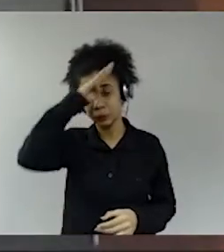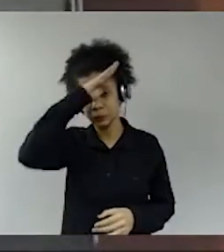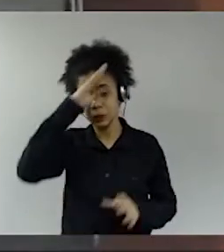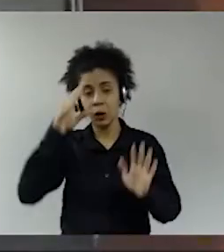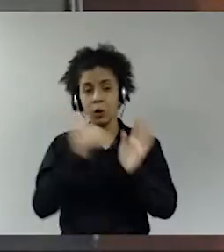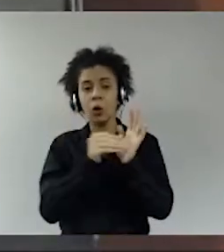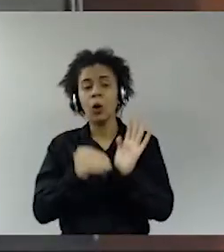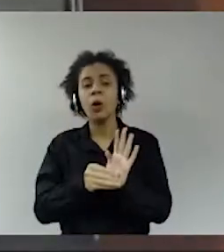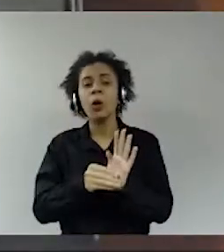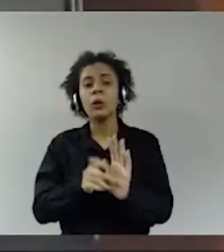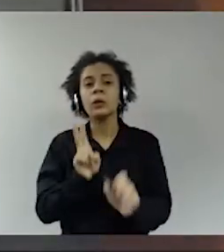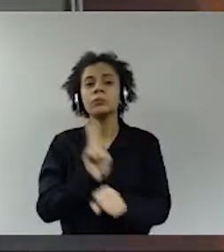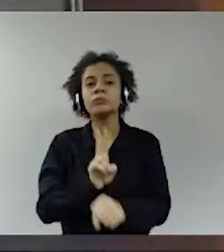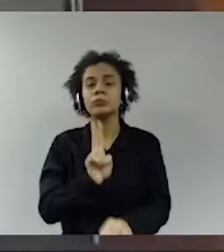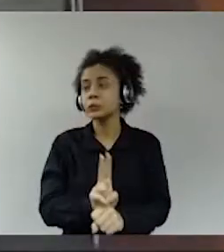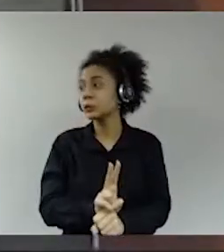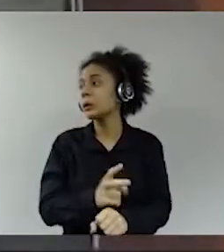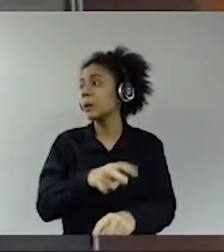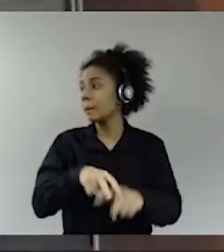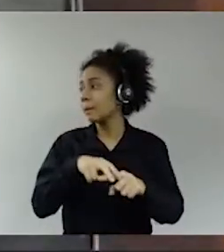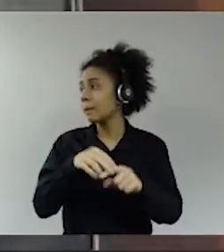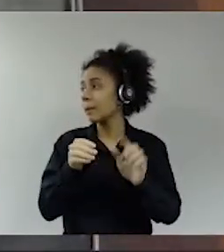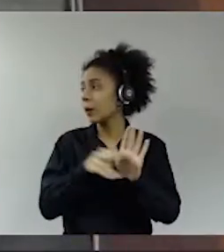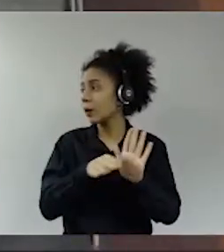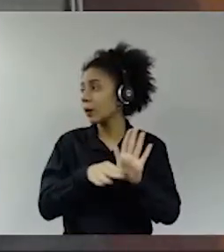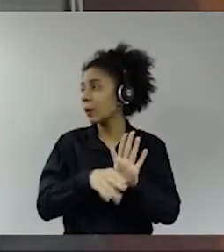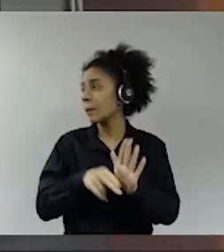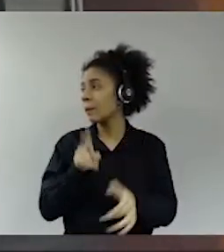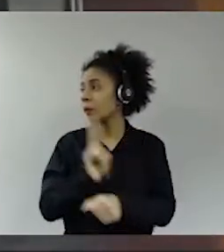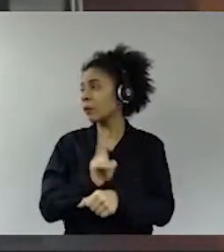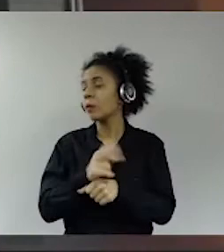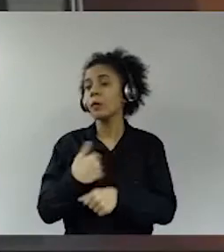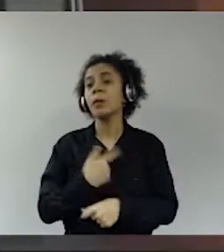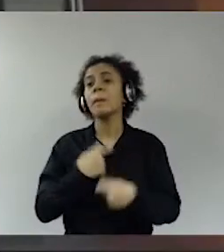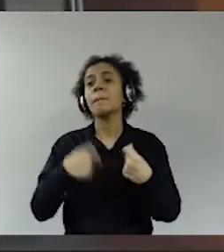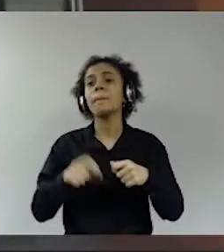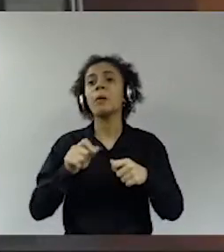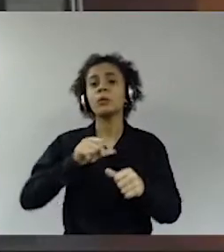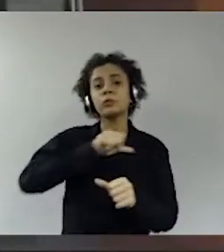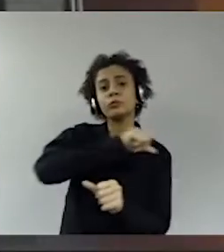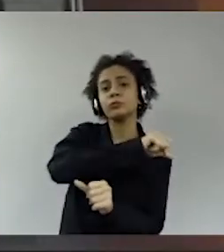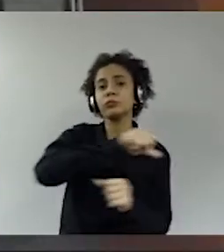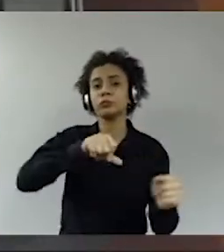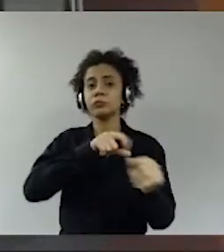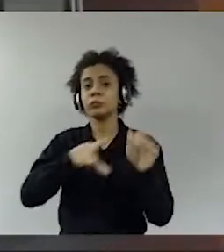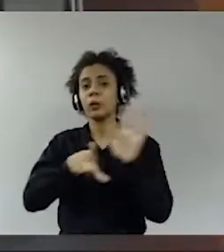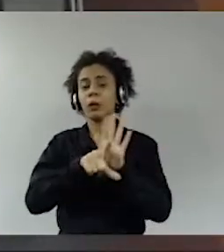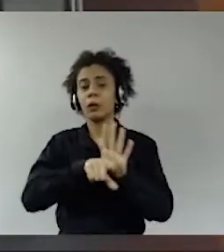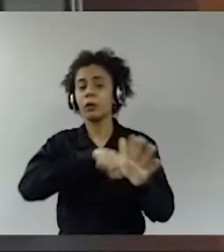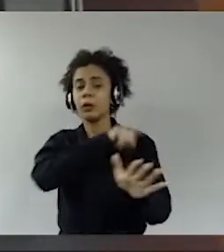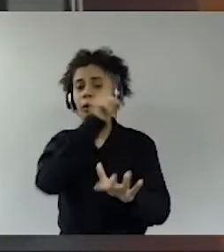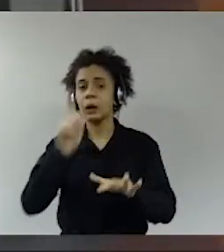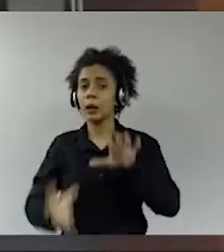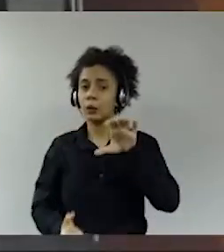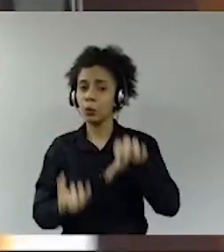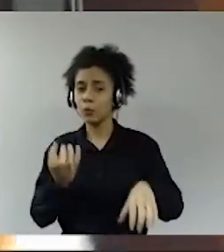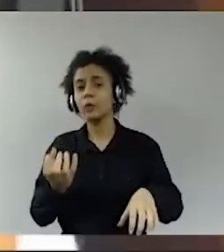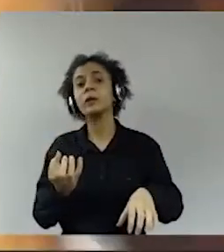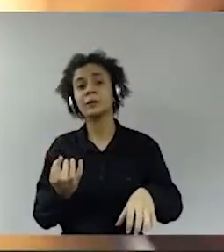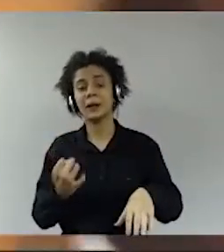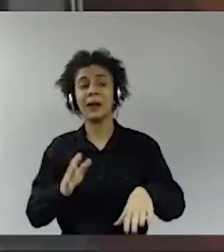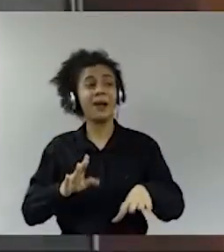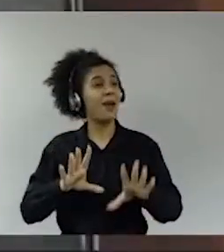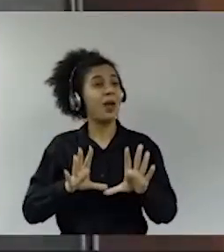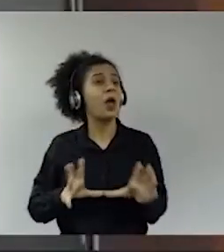mesmo essas medidas provisórias, elas precisam ser convertidas em lei pelo Congresso Nacional, e nem todas